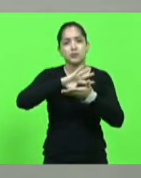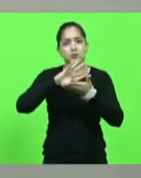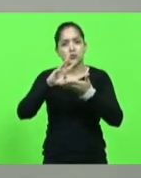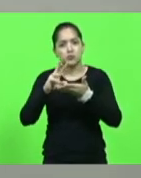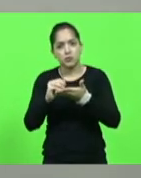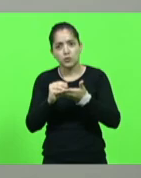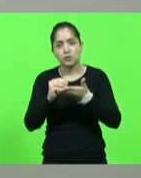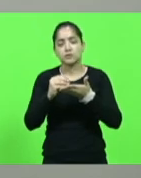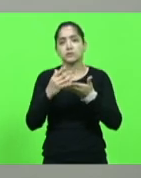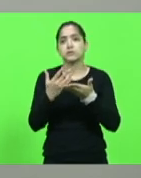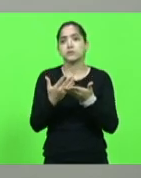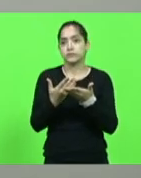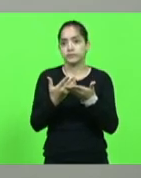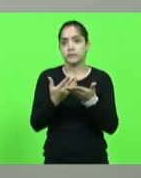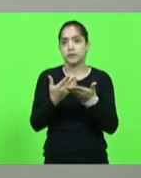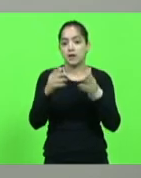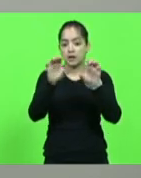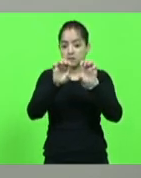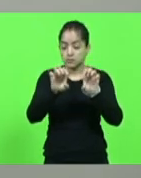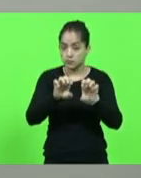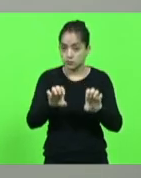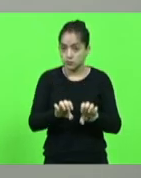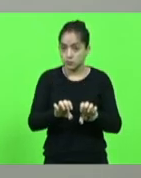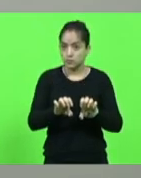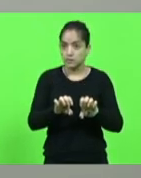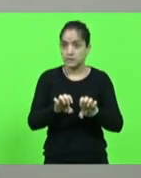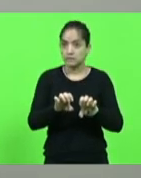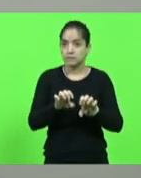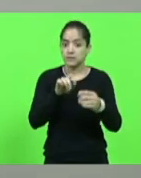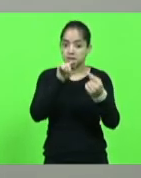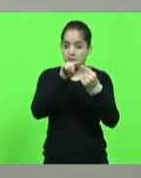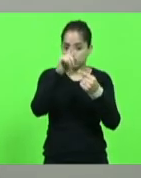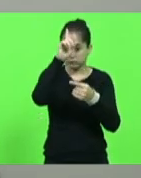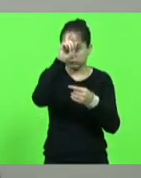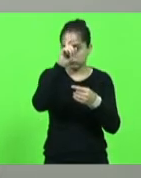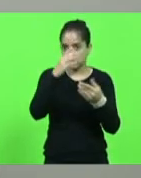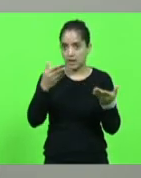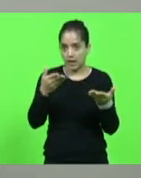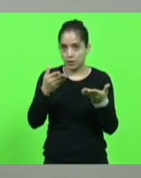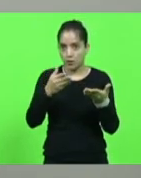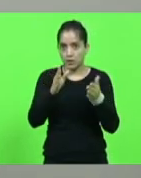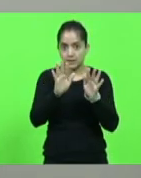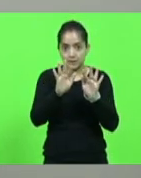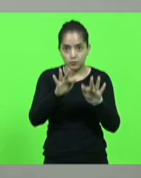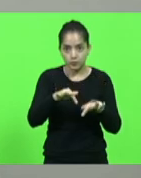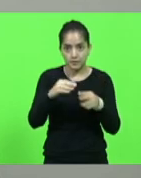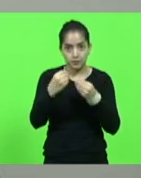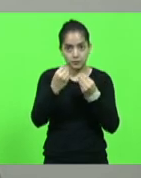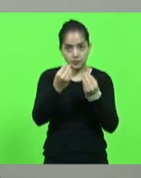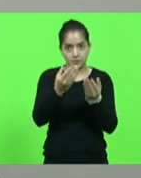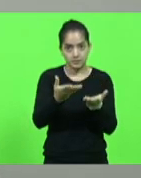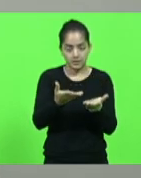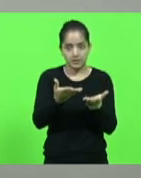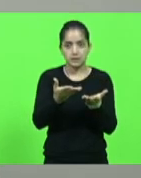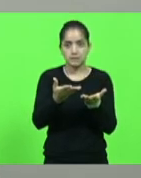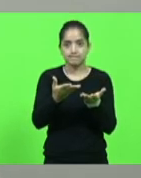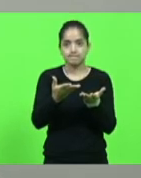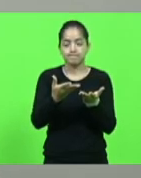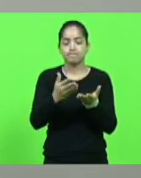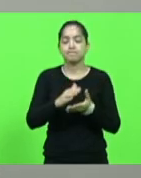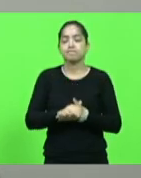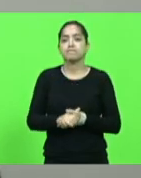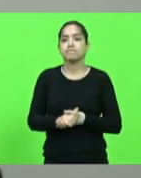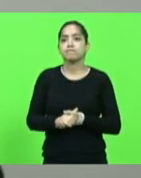estrutura que está relacionada ao Hospital Tereza Ramos, nós estamos agora na reta final de entrega e funcionamento da nova